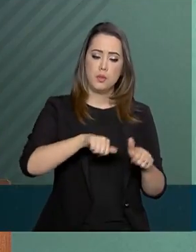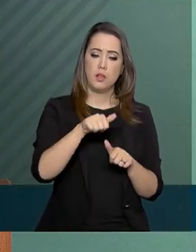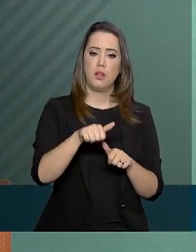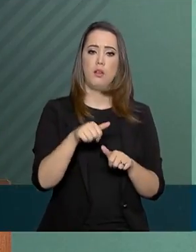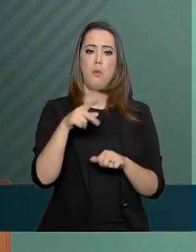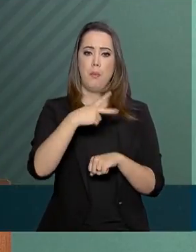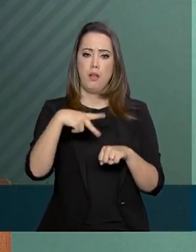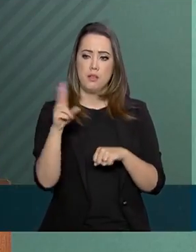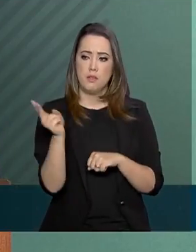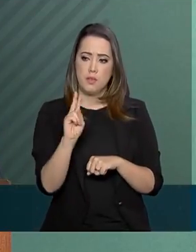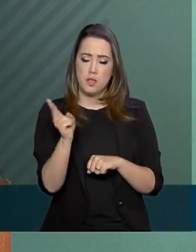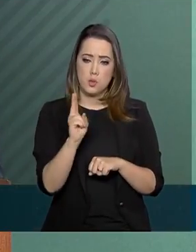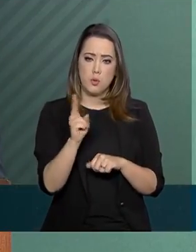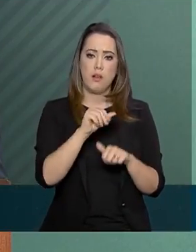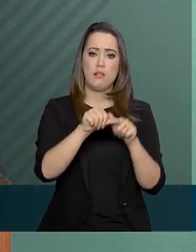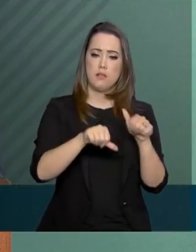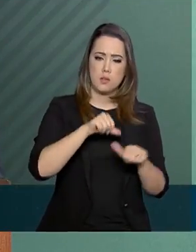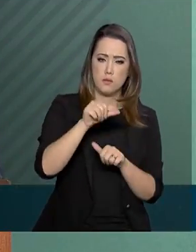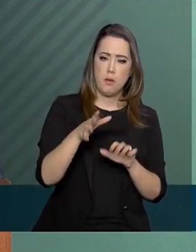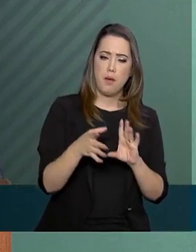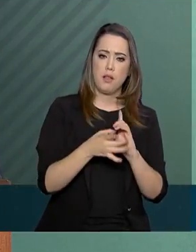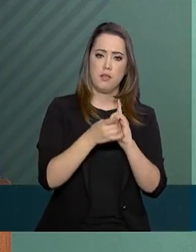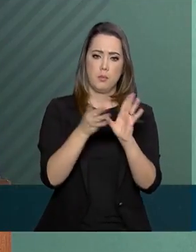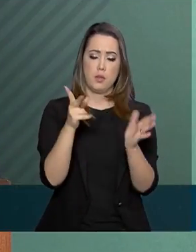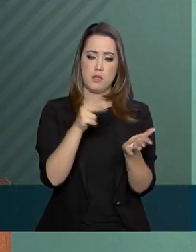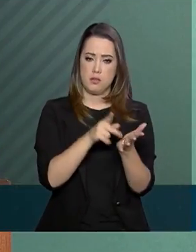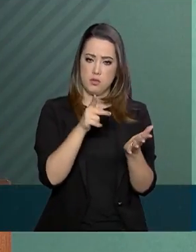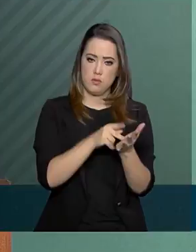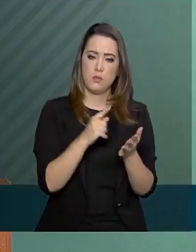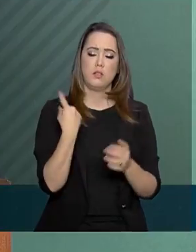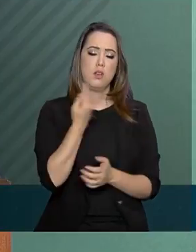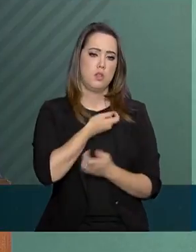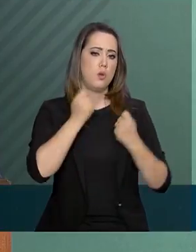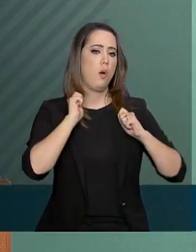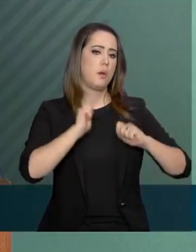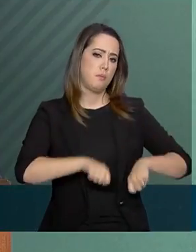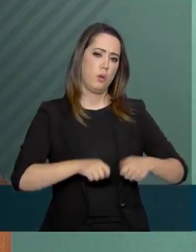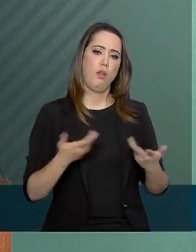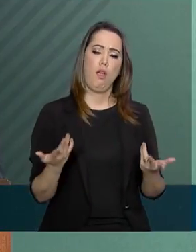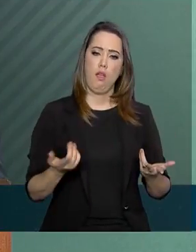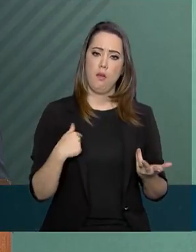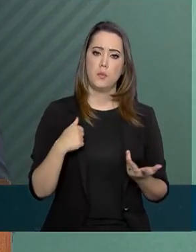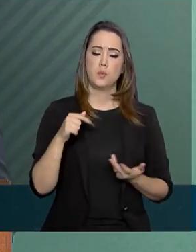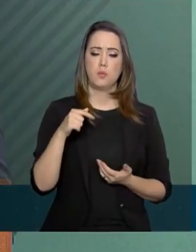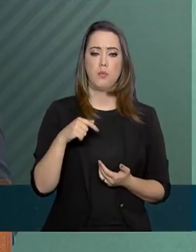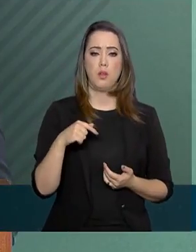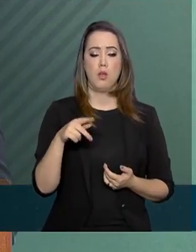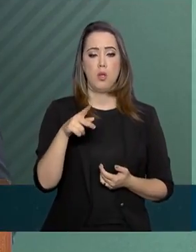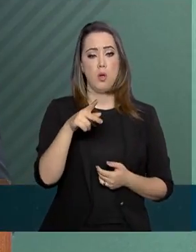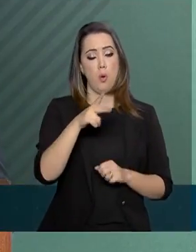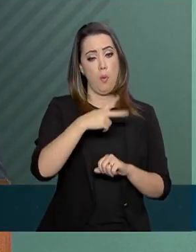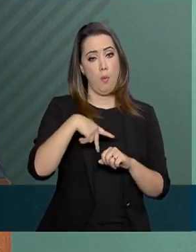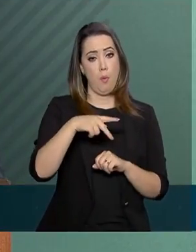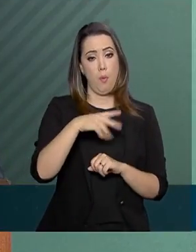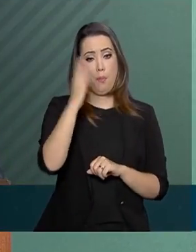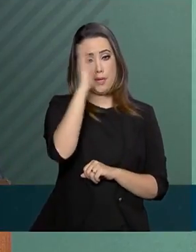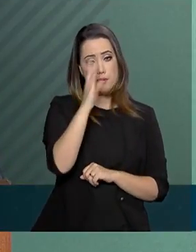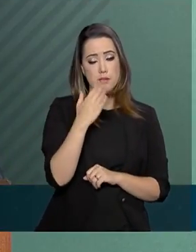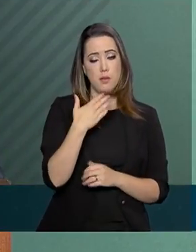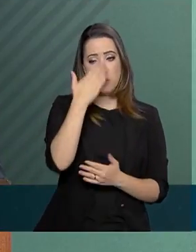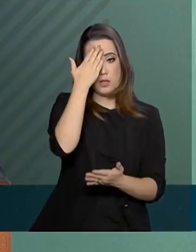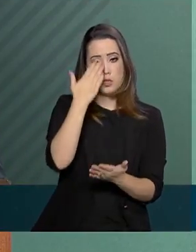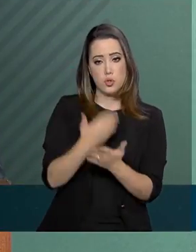efetivamente democrático país mantém a sua confiança no o encarregado rondó e